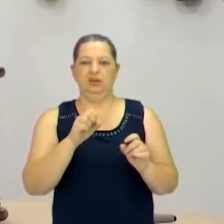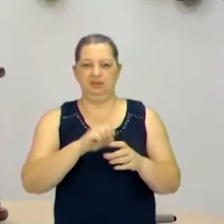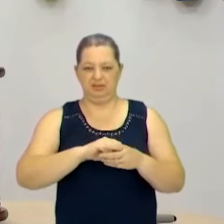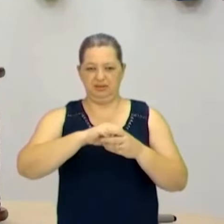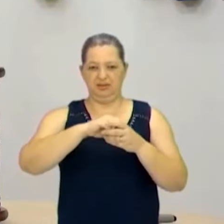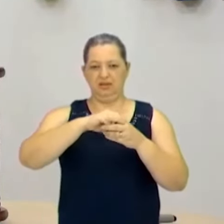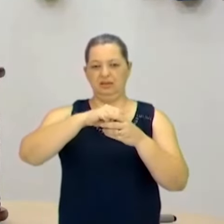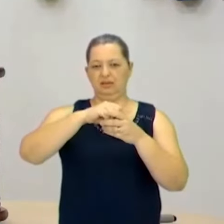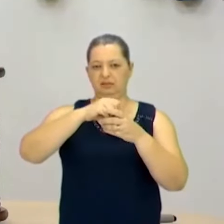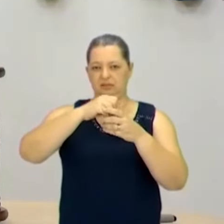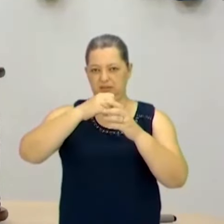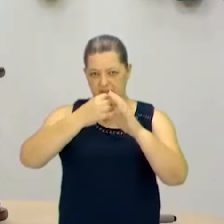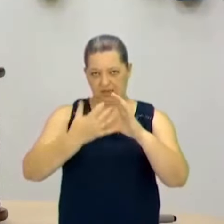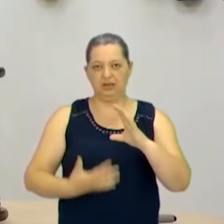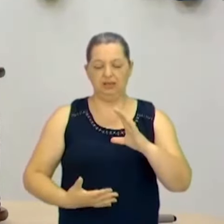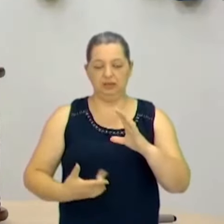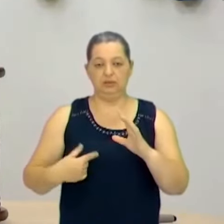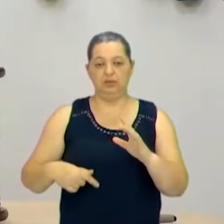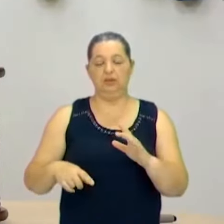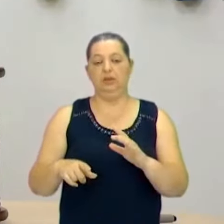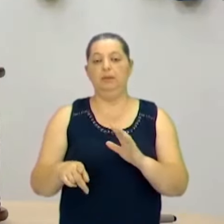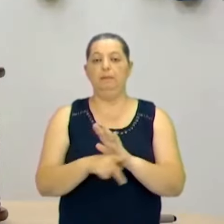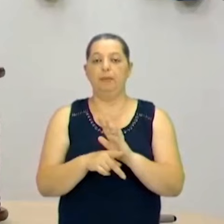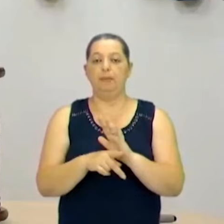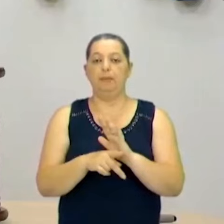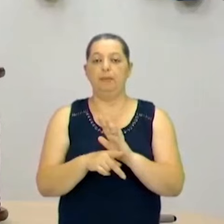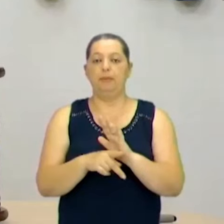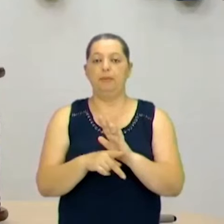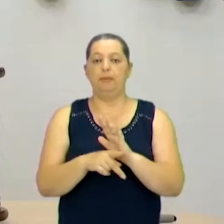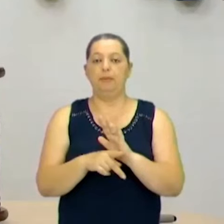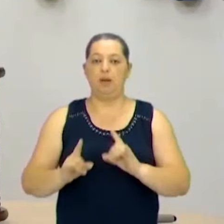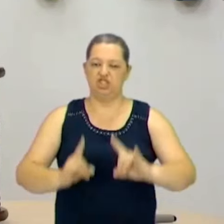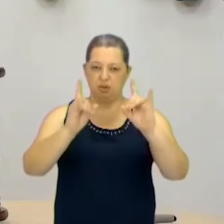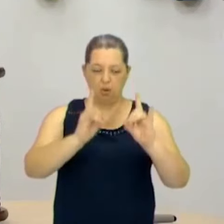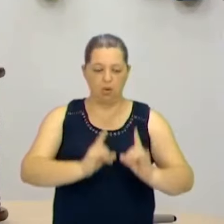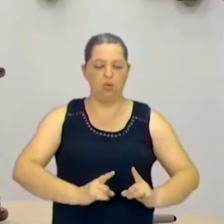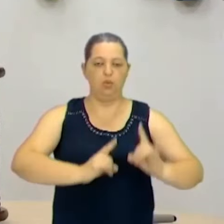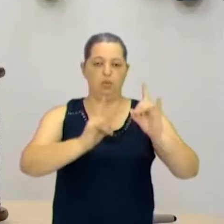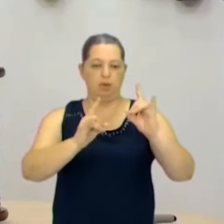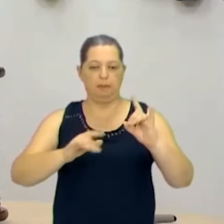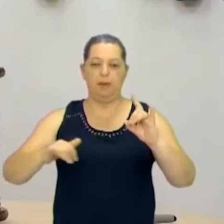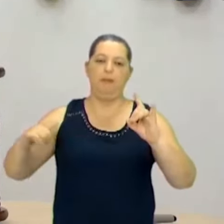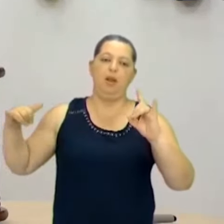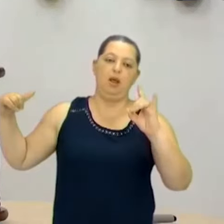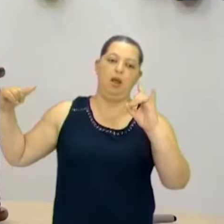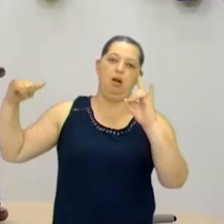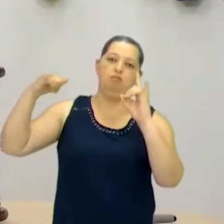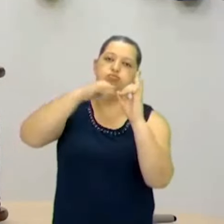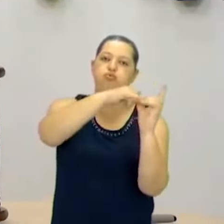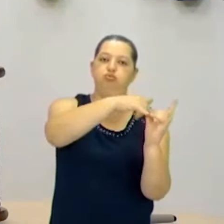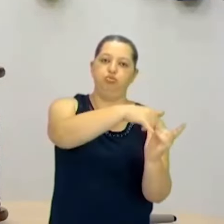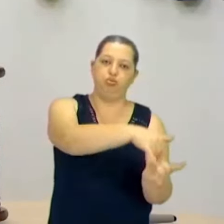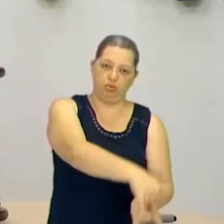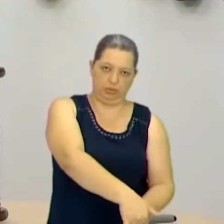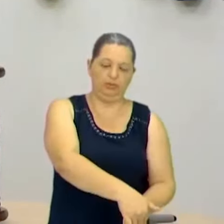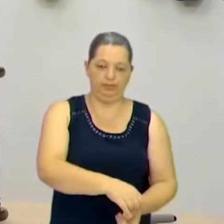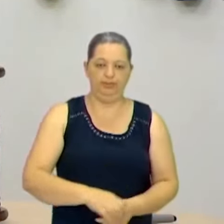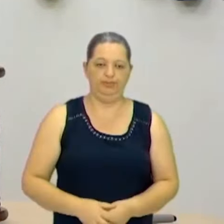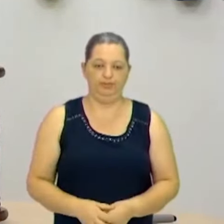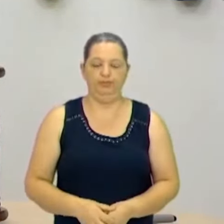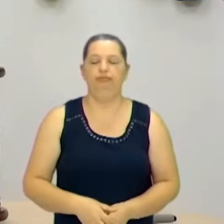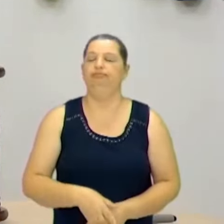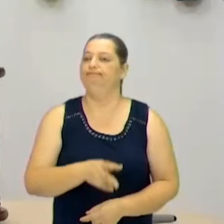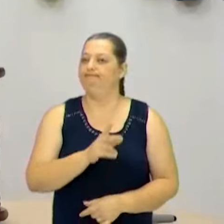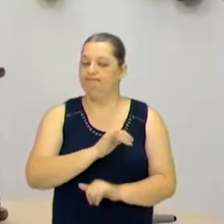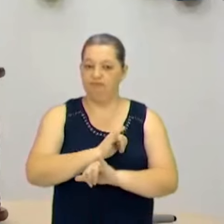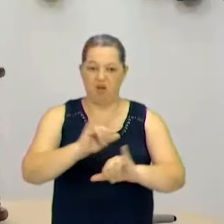Torres Gêmeas, do 11 de setembro, onde toda a mídia participou, a sociedade civil toda, não se falava de outra coisa,